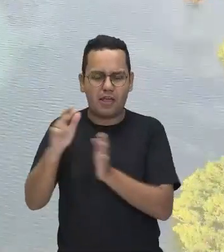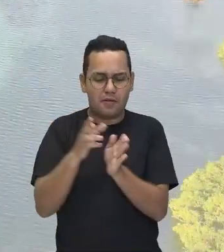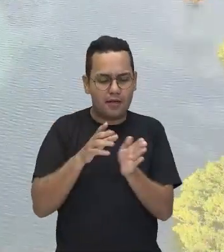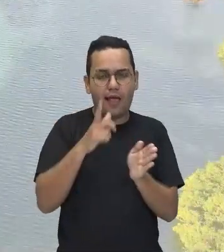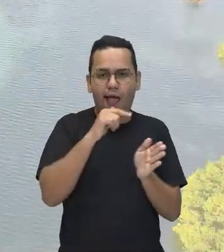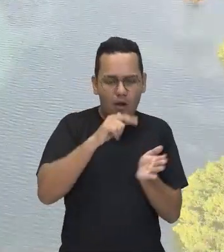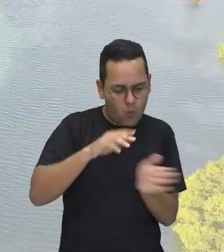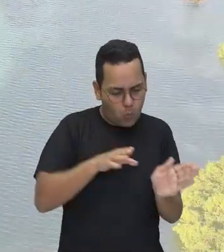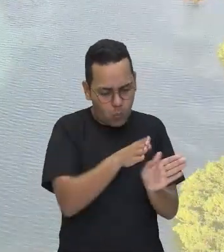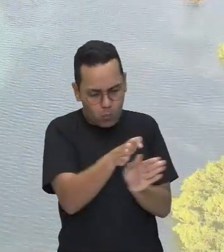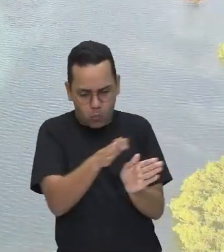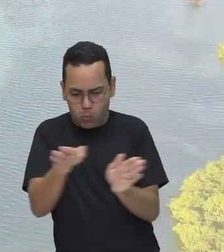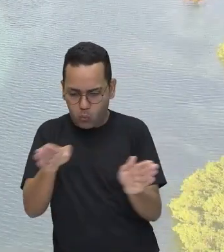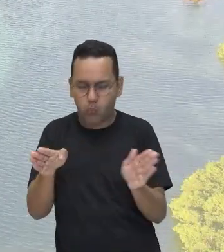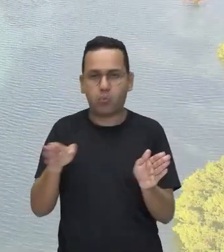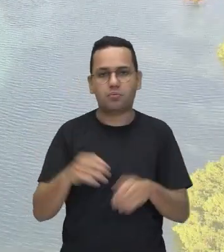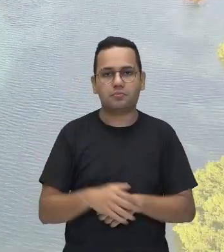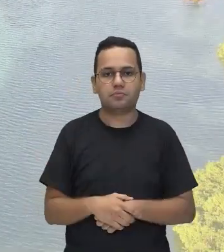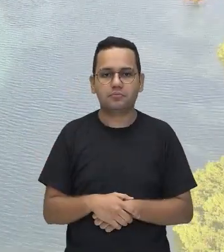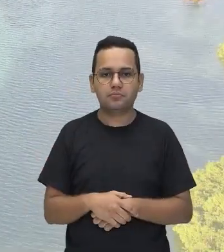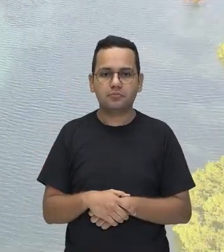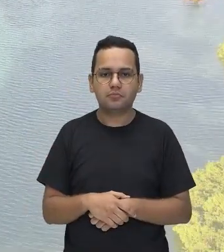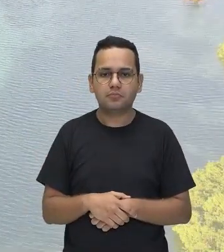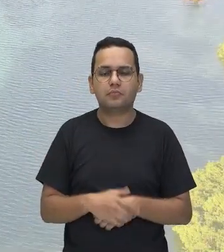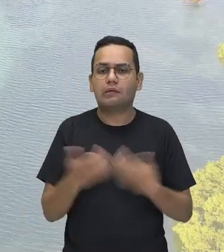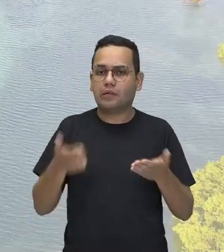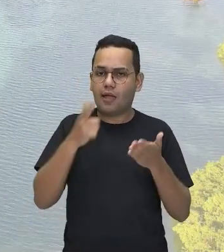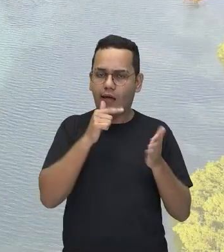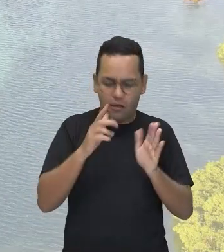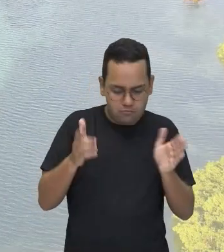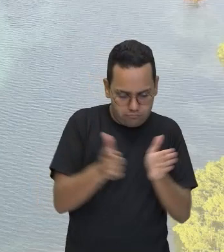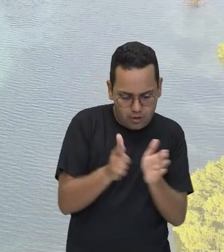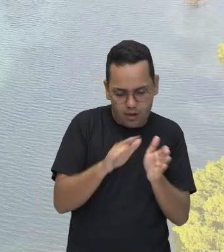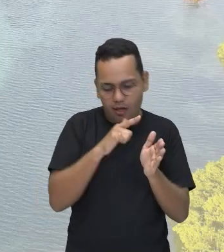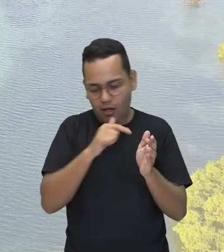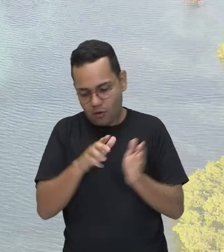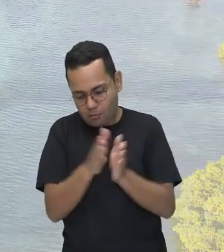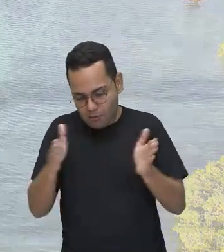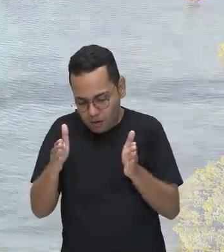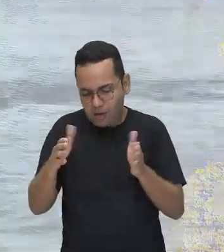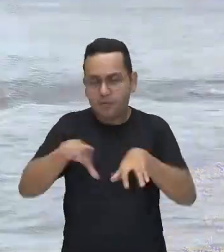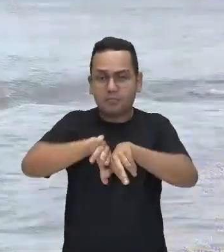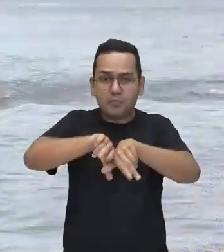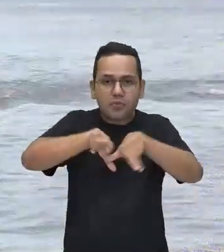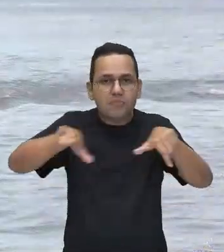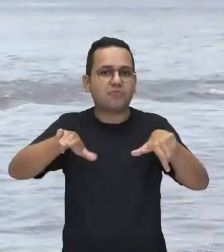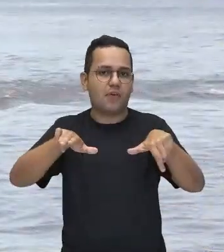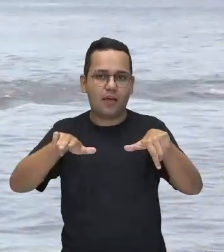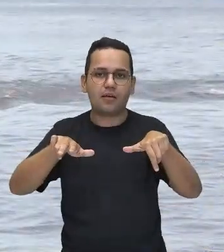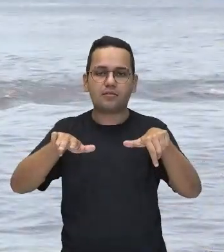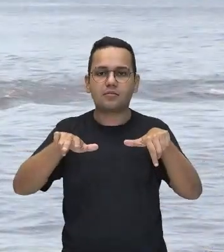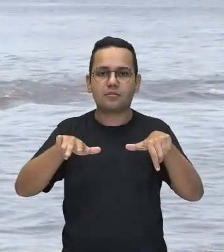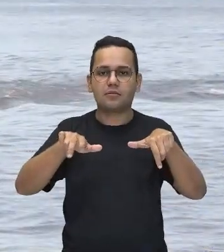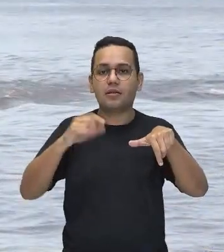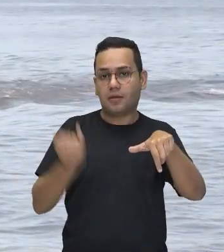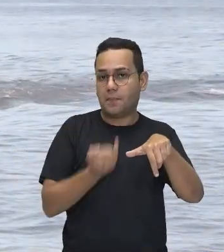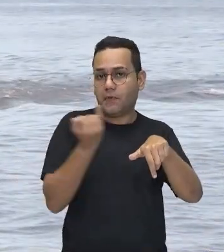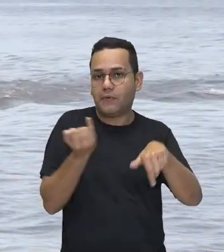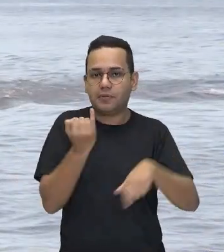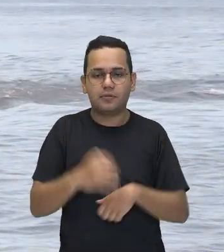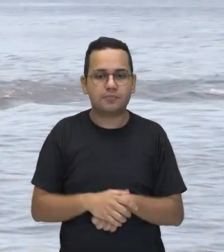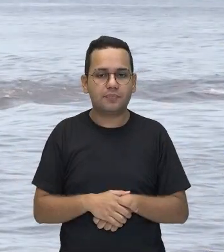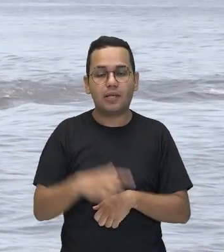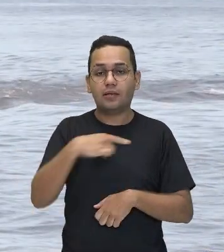em toda a região. Lagos, igarapés e várzeas completam este sistema hidrográfico vital, fornecendo